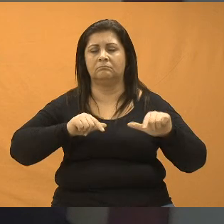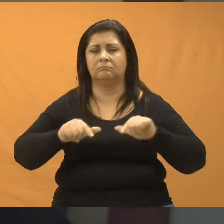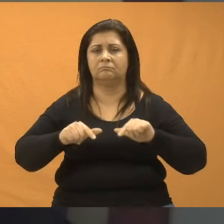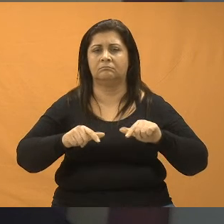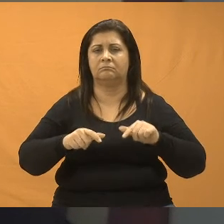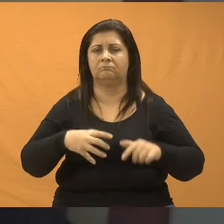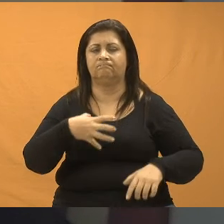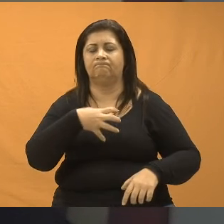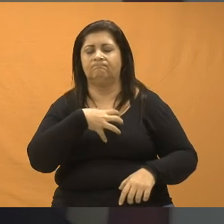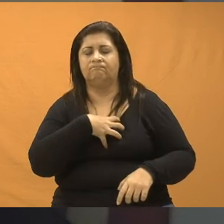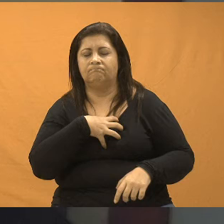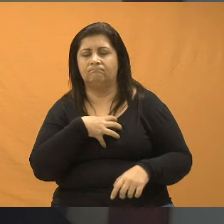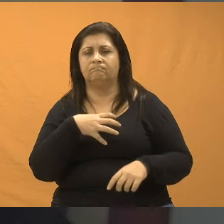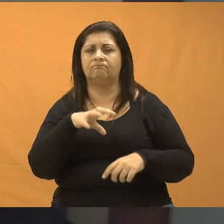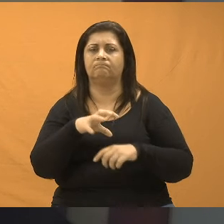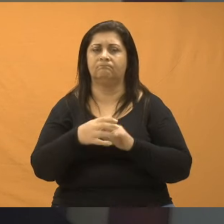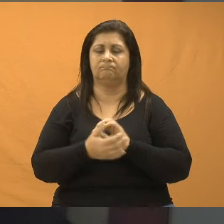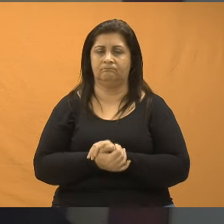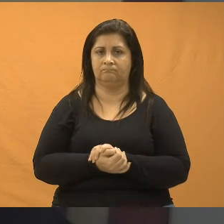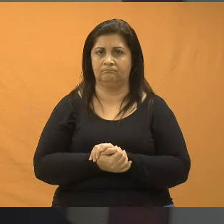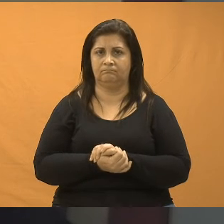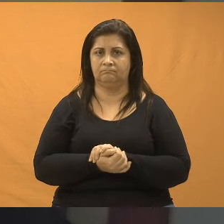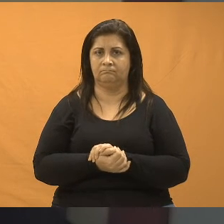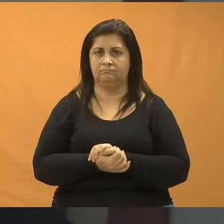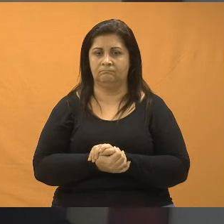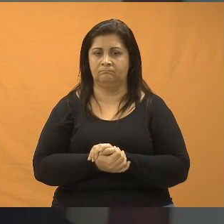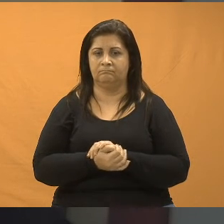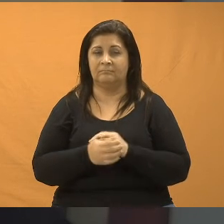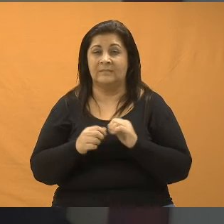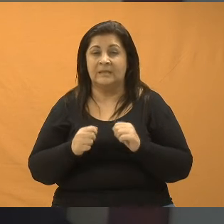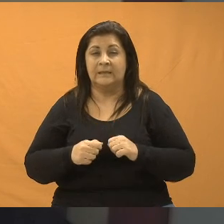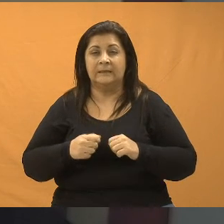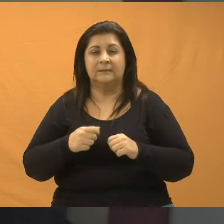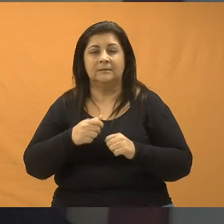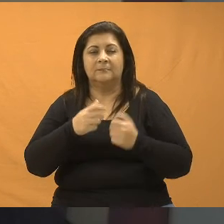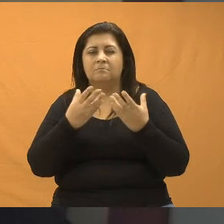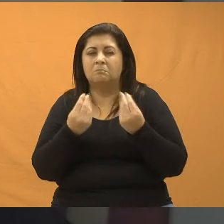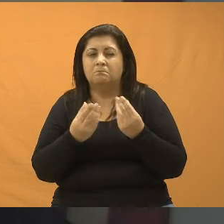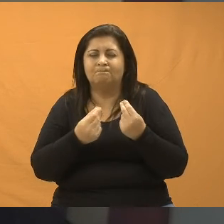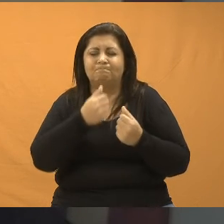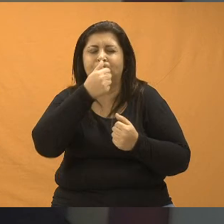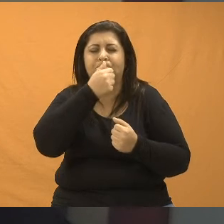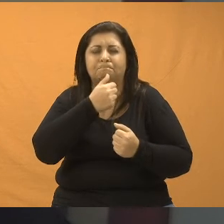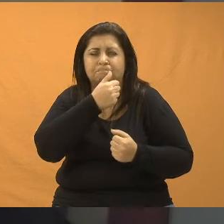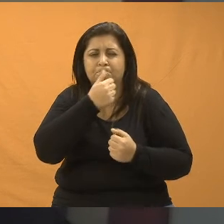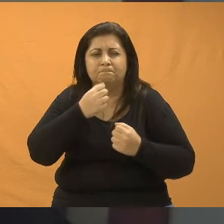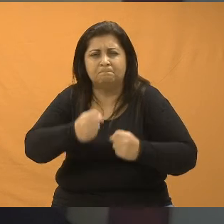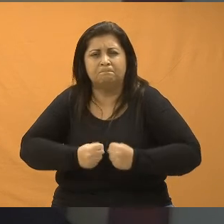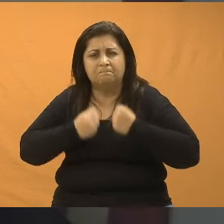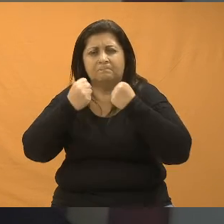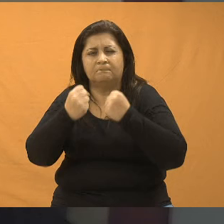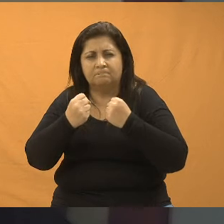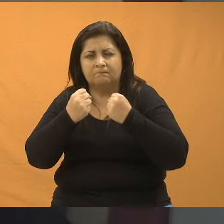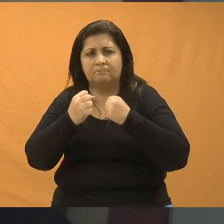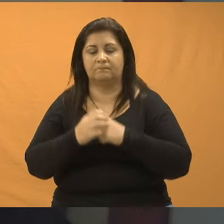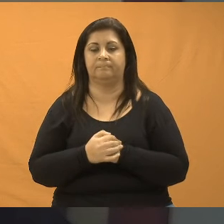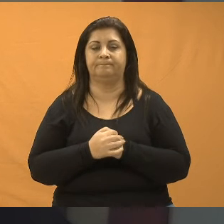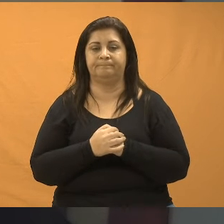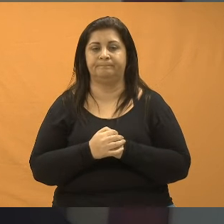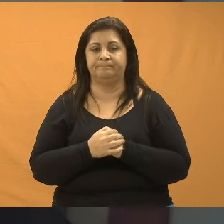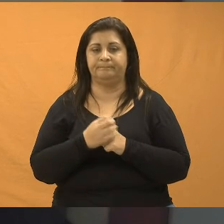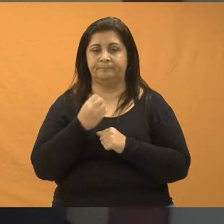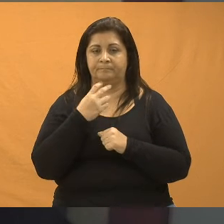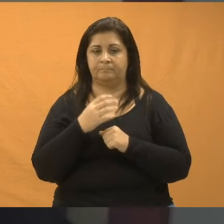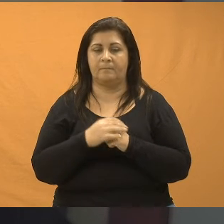humanas que lá estavam, capazes de tirar leite de pedra, a gente sabe disso. Bom,